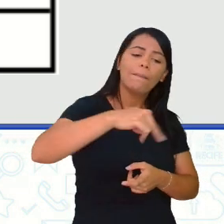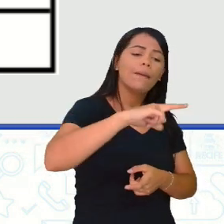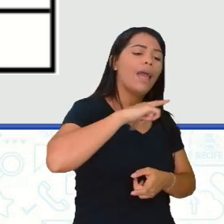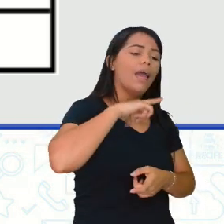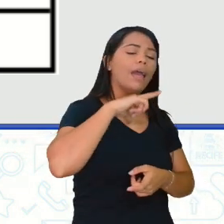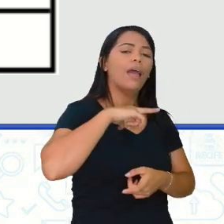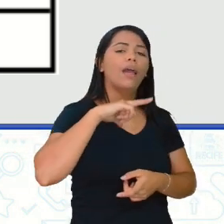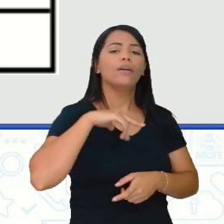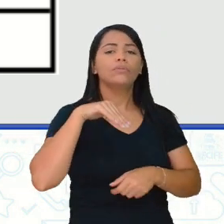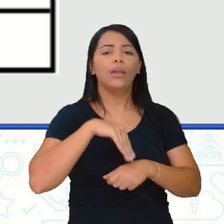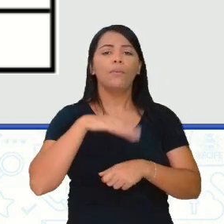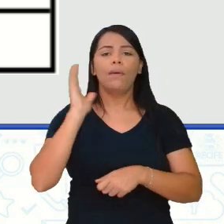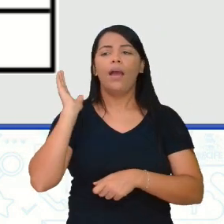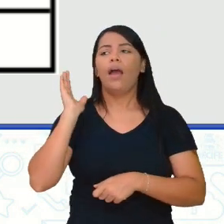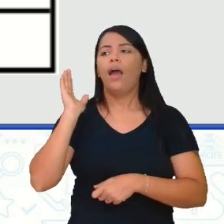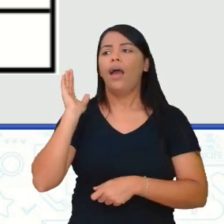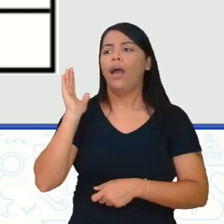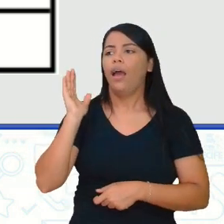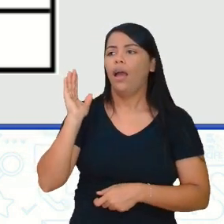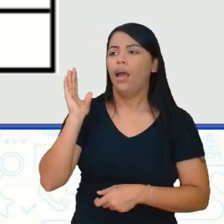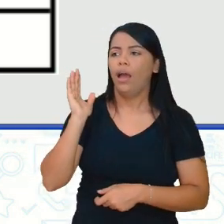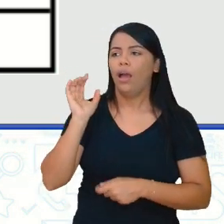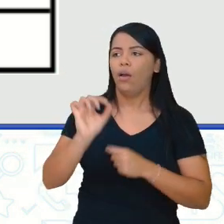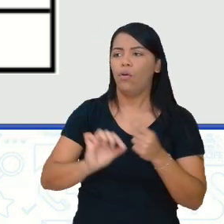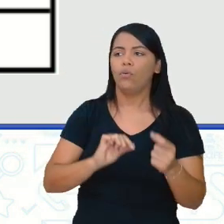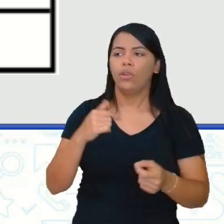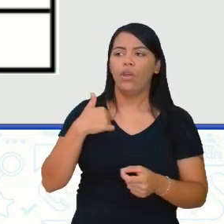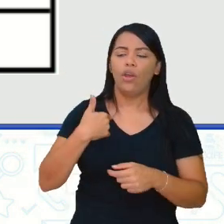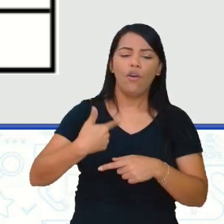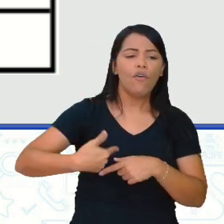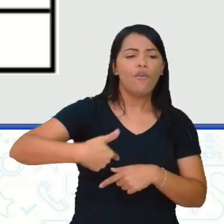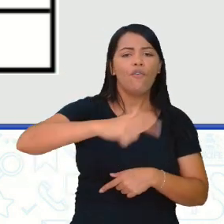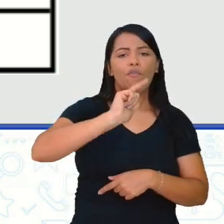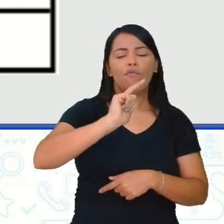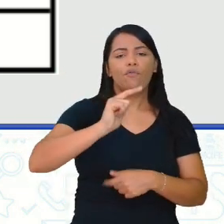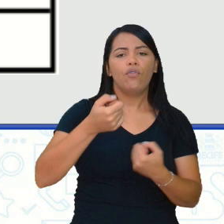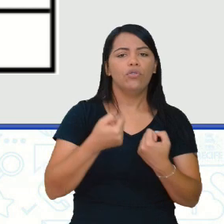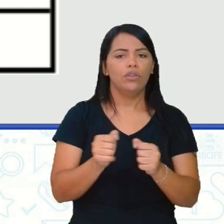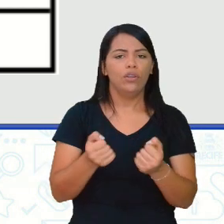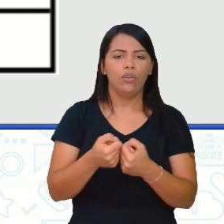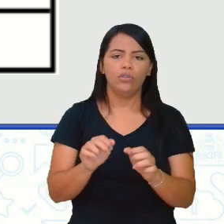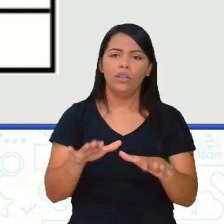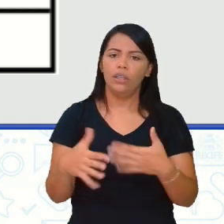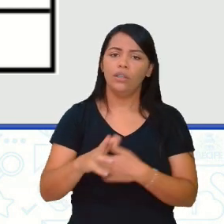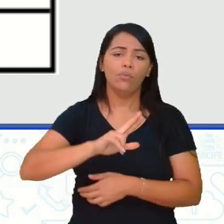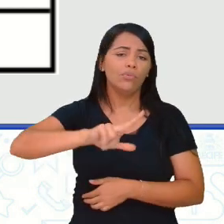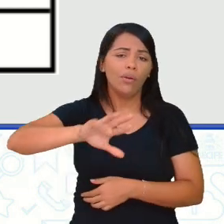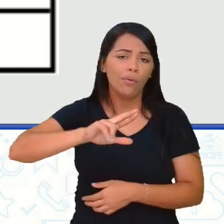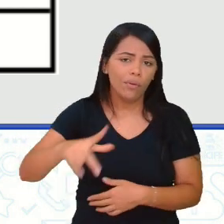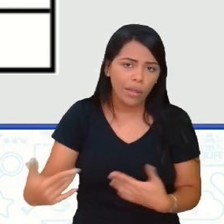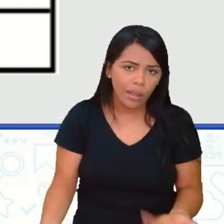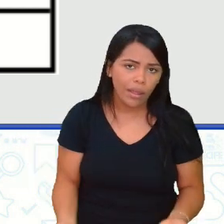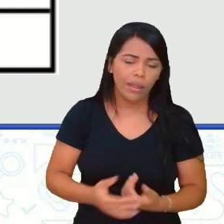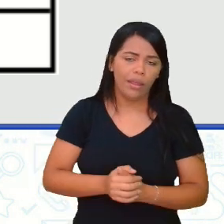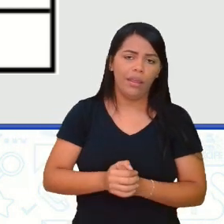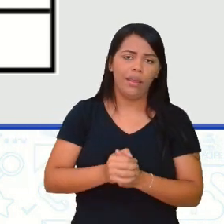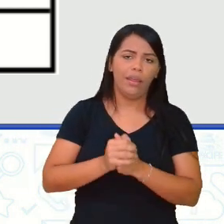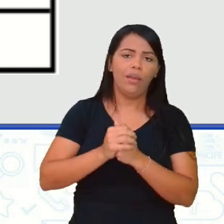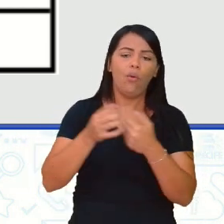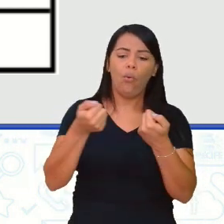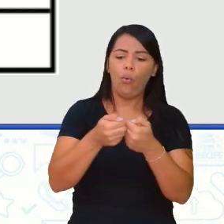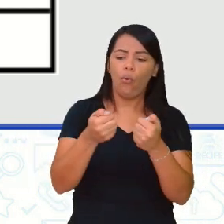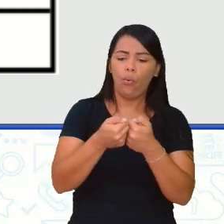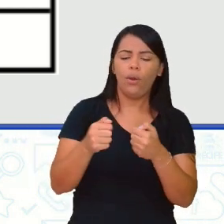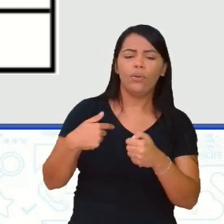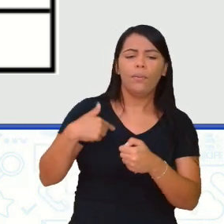mais do que o que eu vou de ônibus. Então, de ônibus não pode ser a metade de tudo,